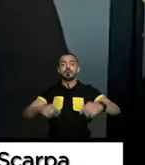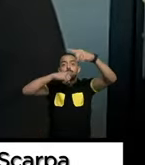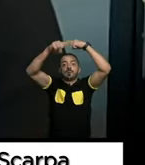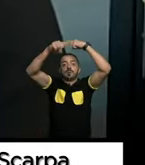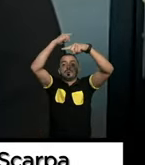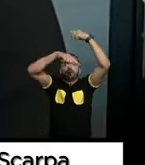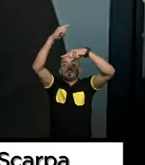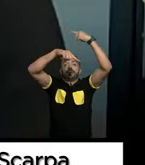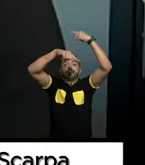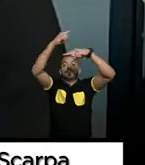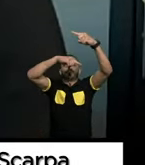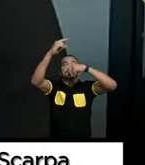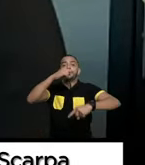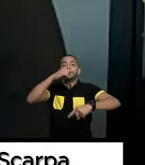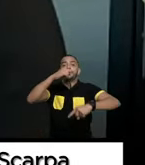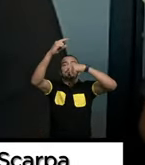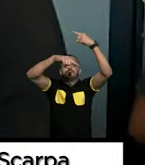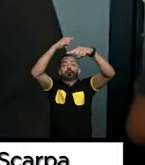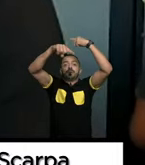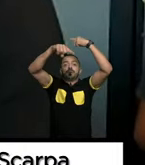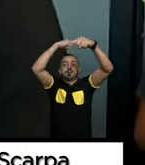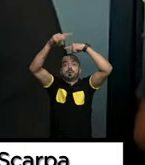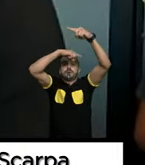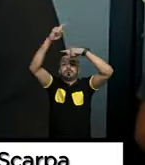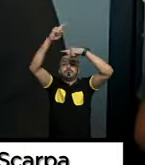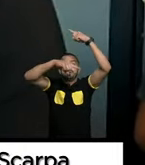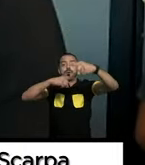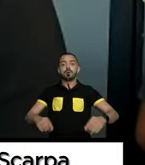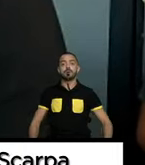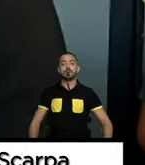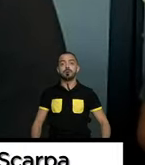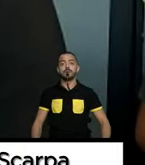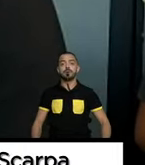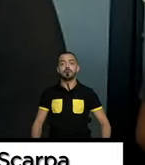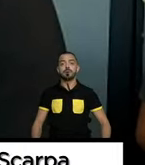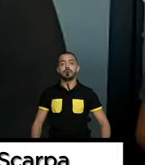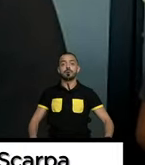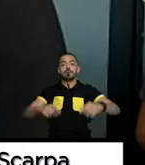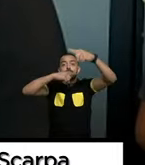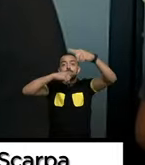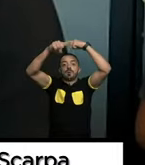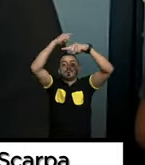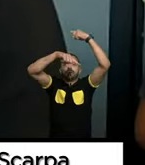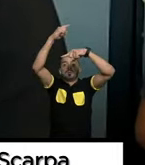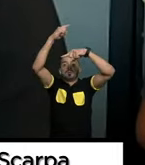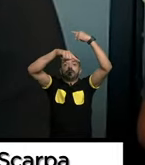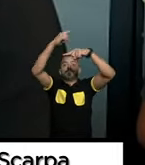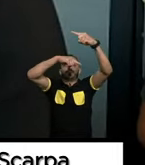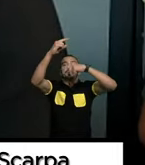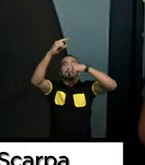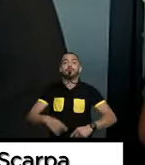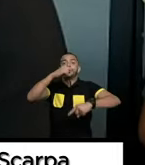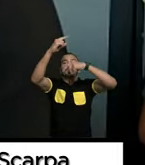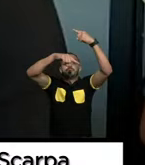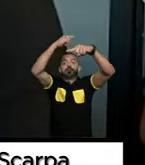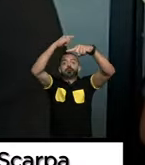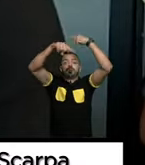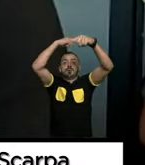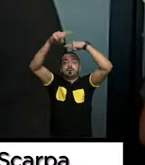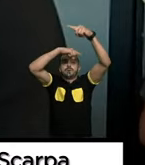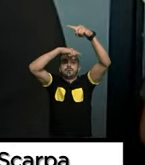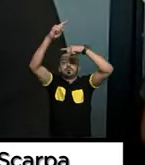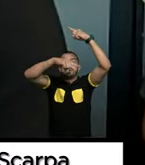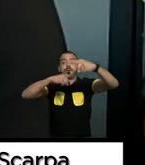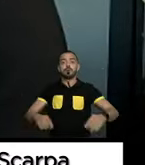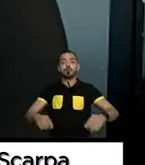Galo há 23 minutos o Atlético domina bola pela minha direita Olha o domínio de sarvia dele pra escarpa escarpa pra jogada